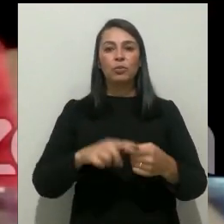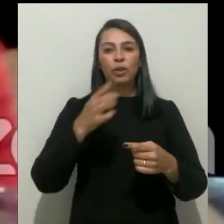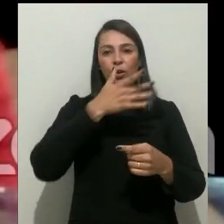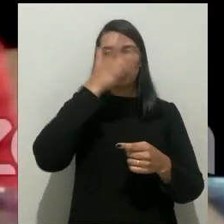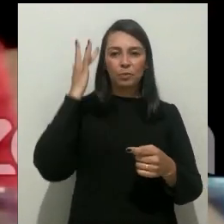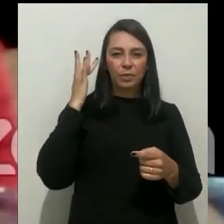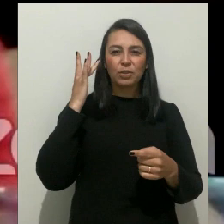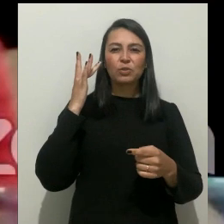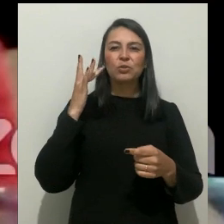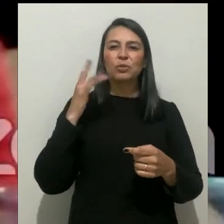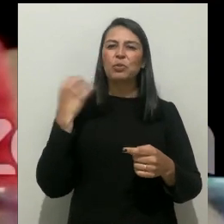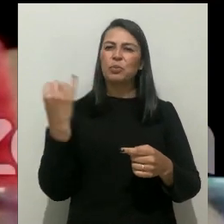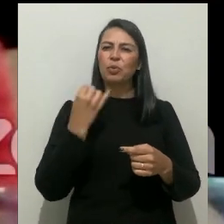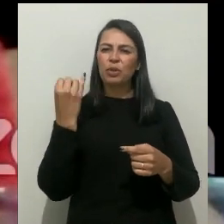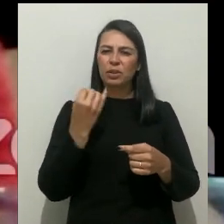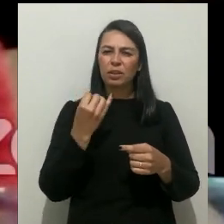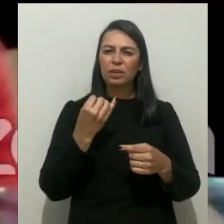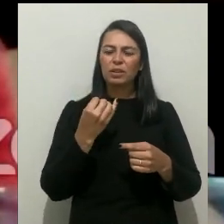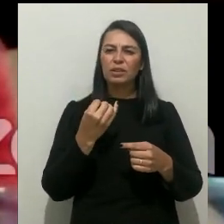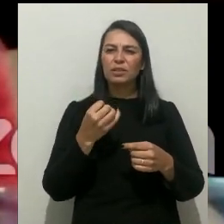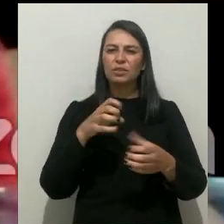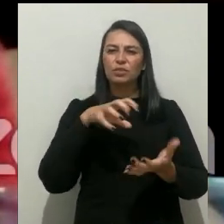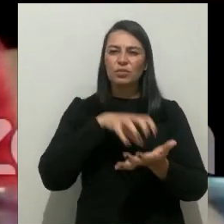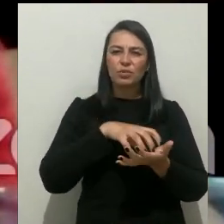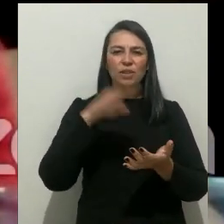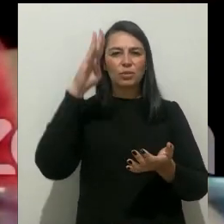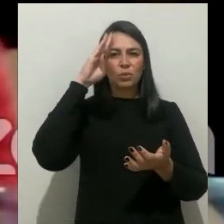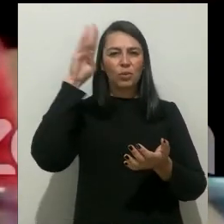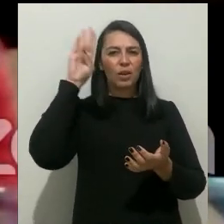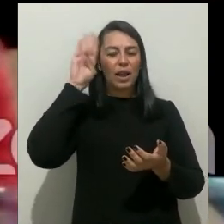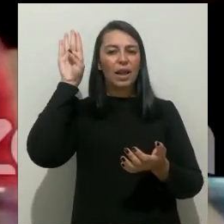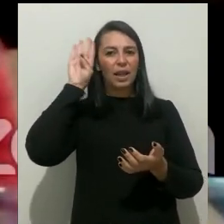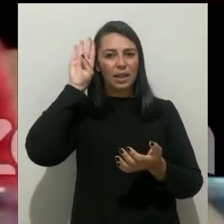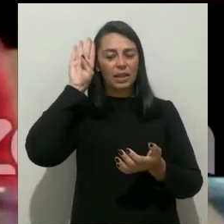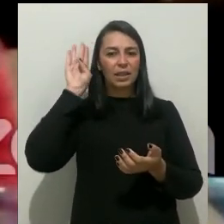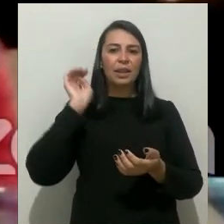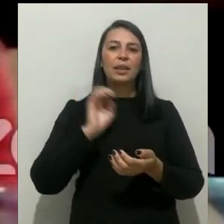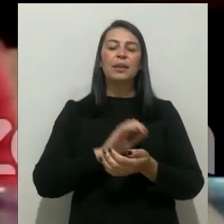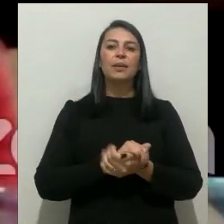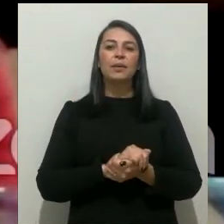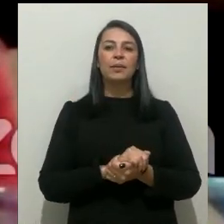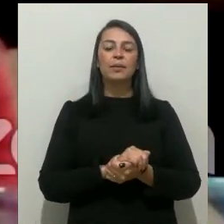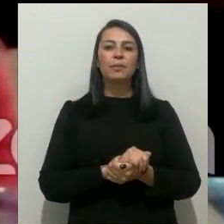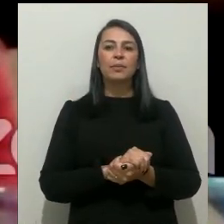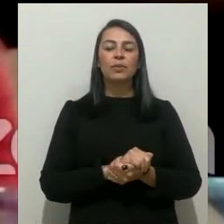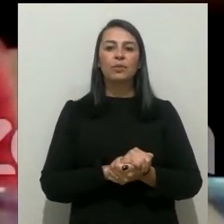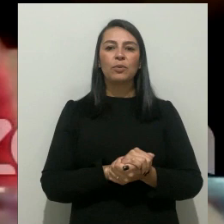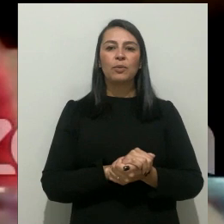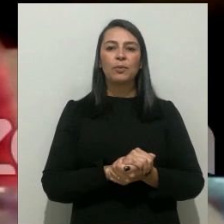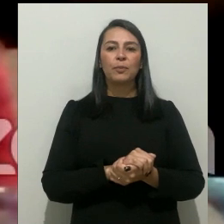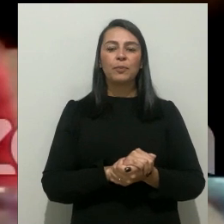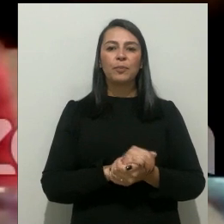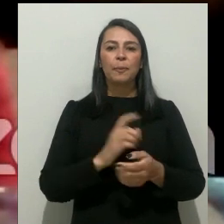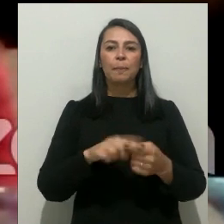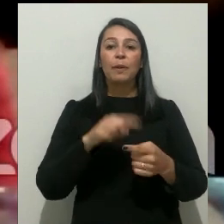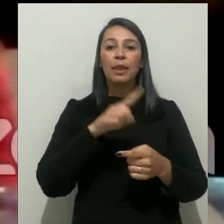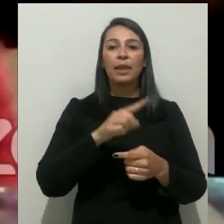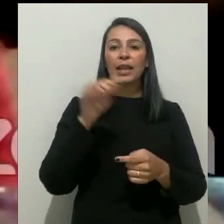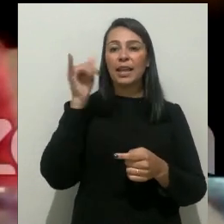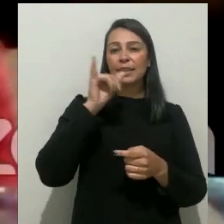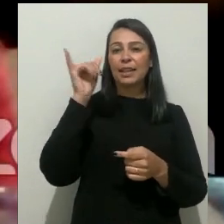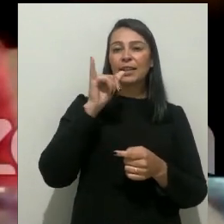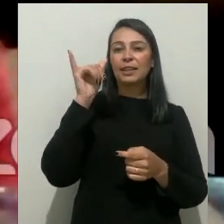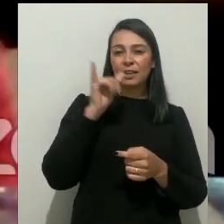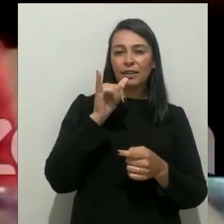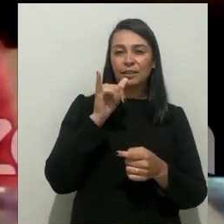desconhecida no meio acadêmico ou não acadêmico. Heitor Lévy, está falando com a Érica, ele era italiano, né? O